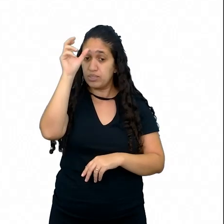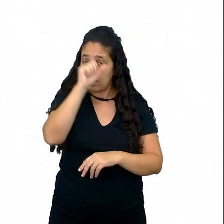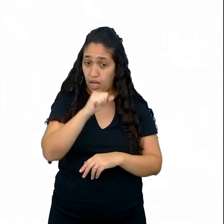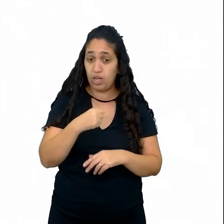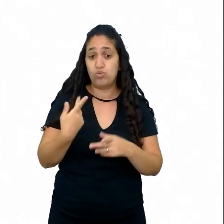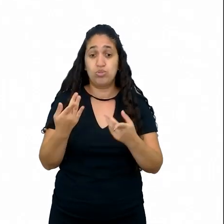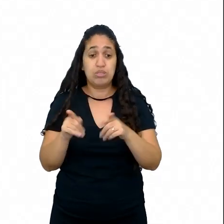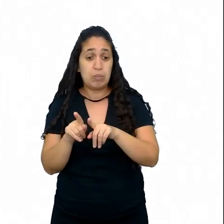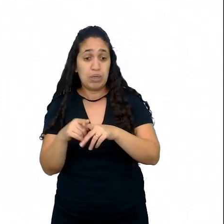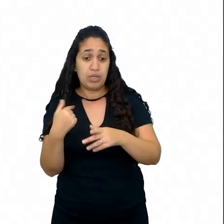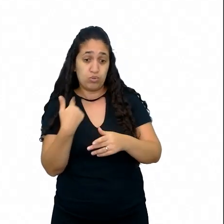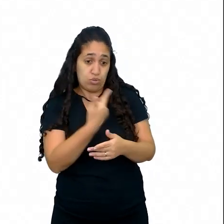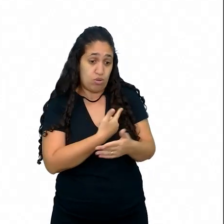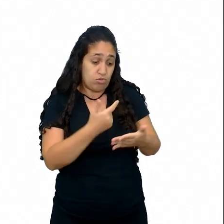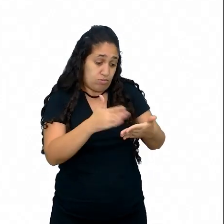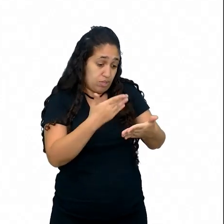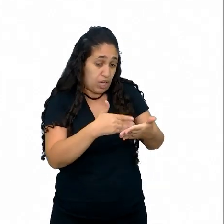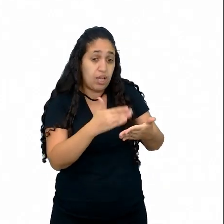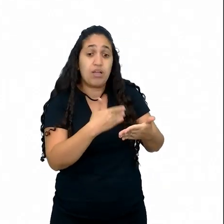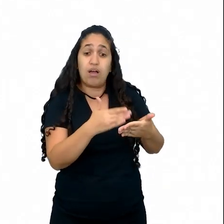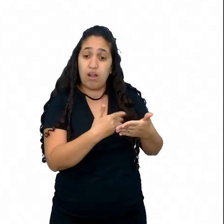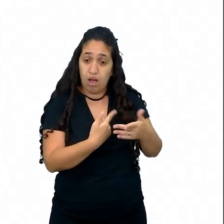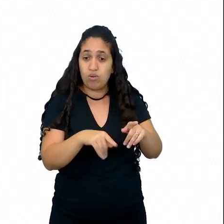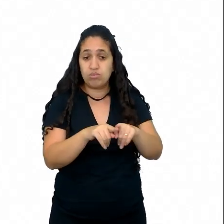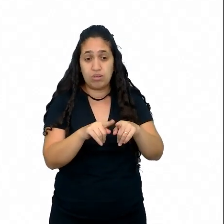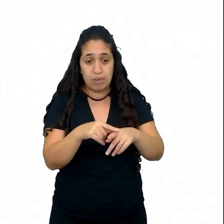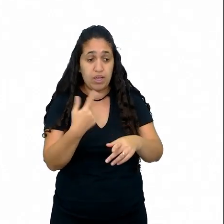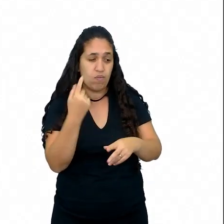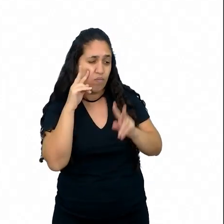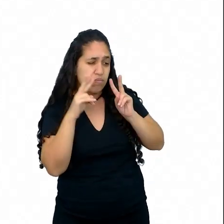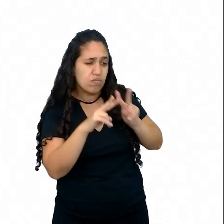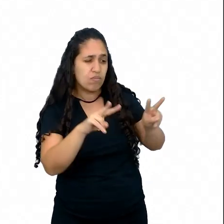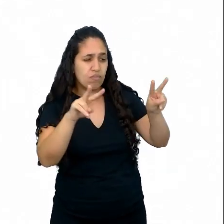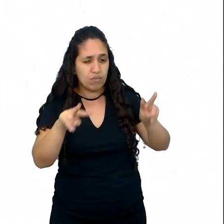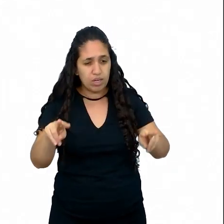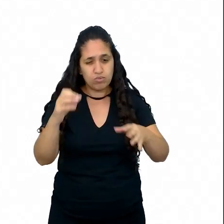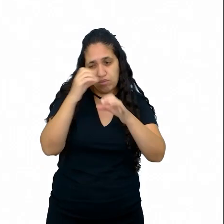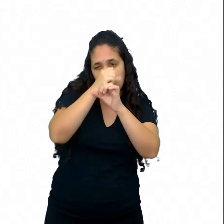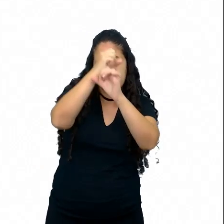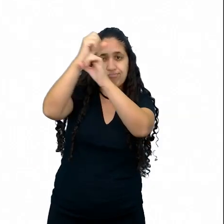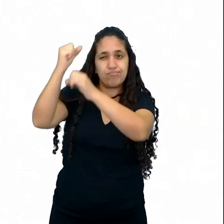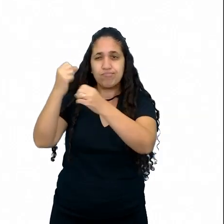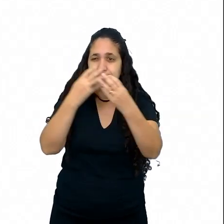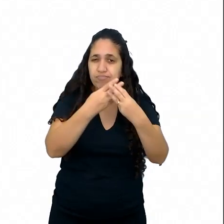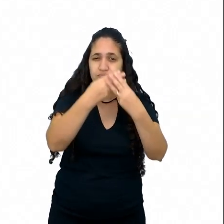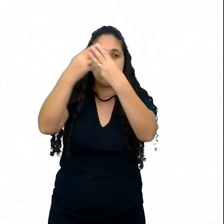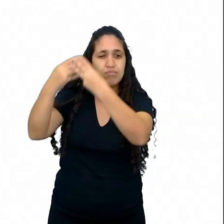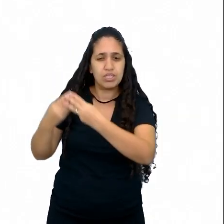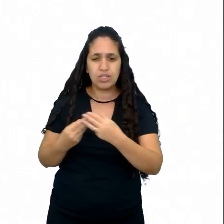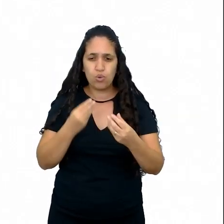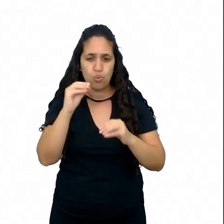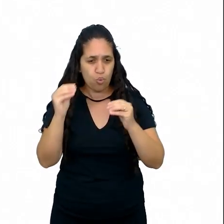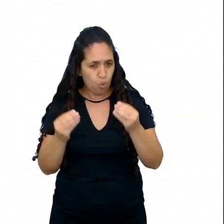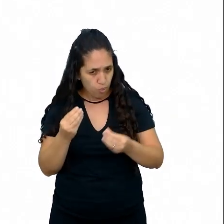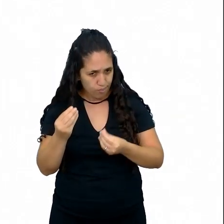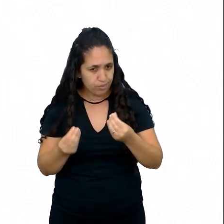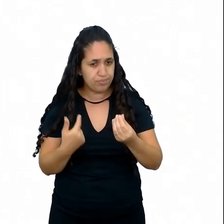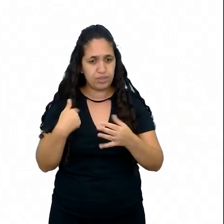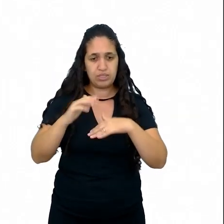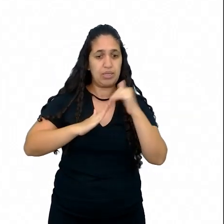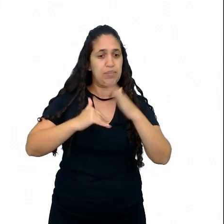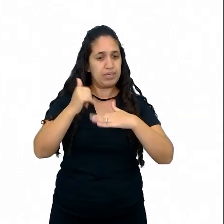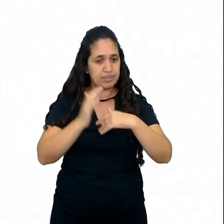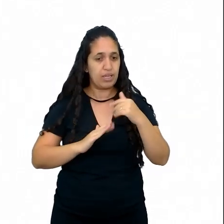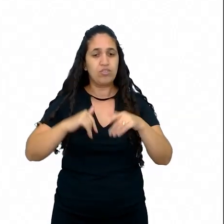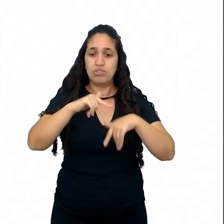do nosso material Aprender Sempre, quanto do currículo em ação, vem do quê? A pavimentação, por que ela ocorre, né? Nossa habilidade que a gente está